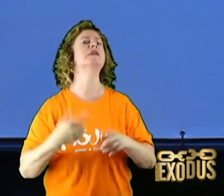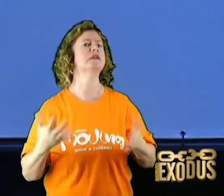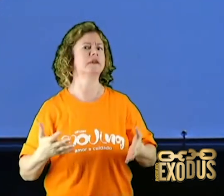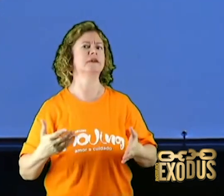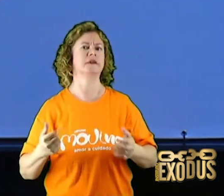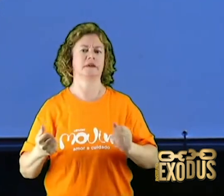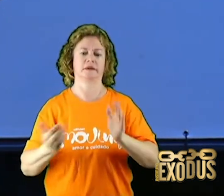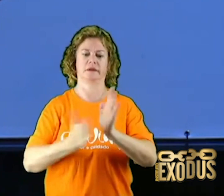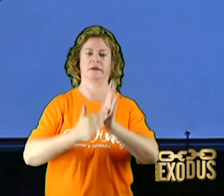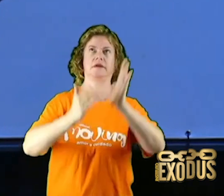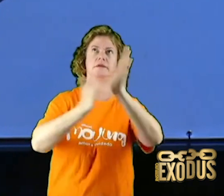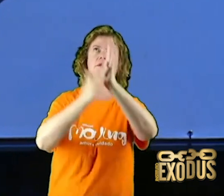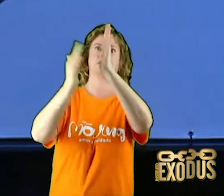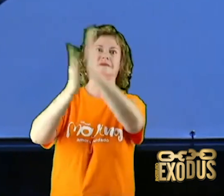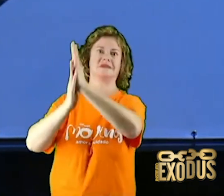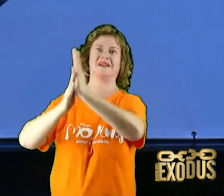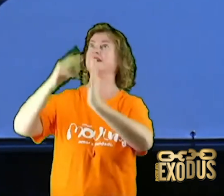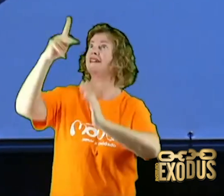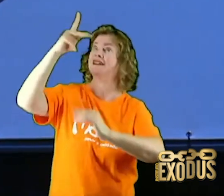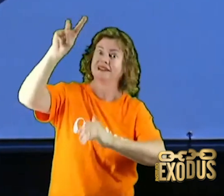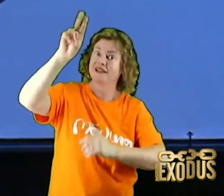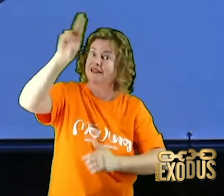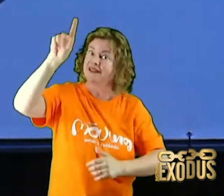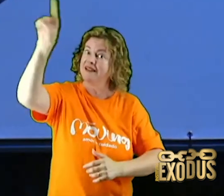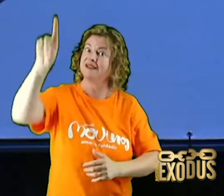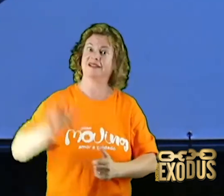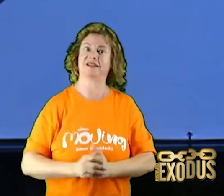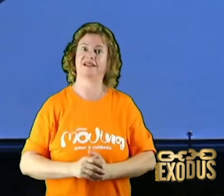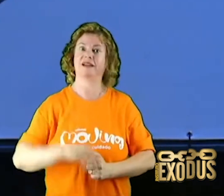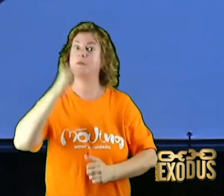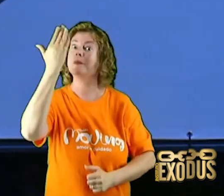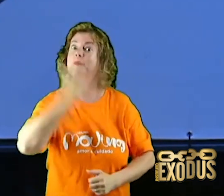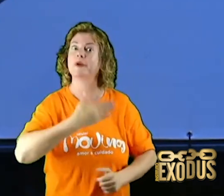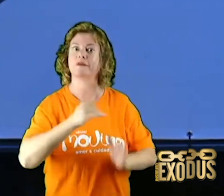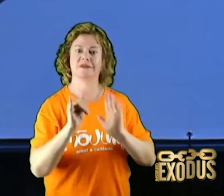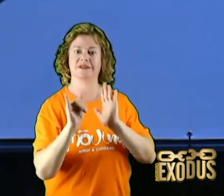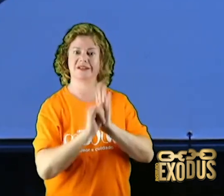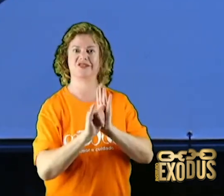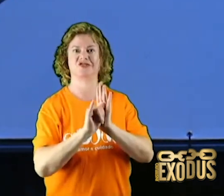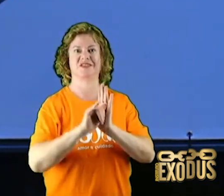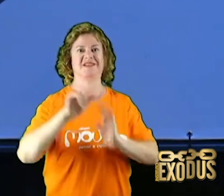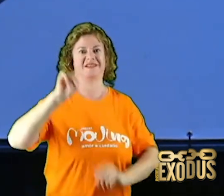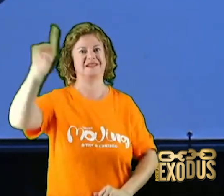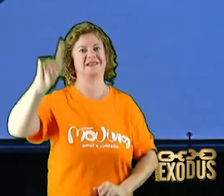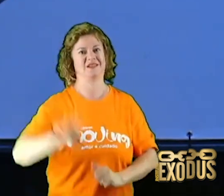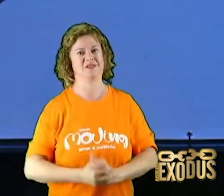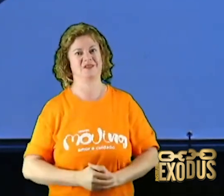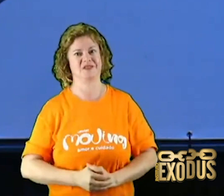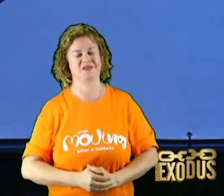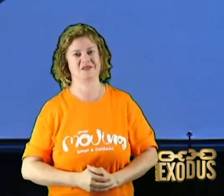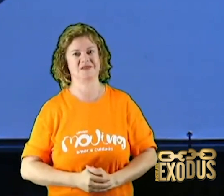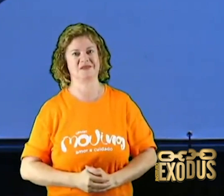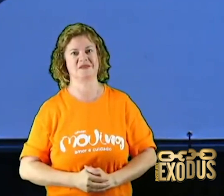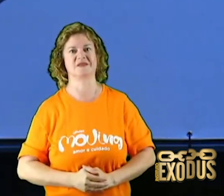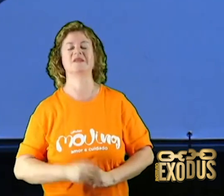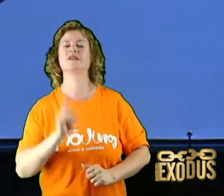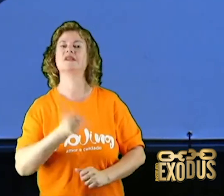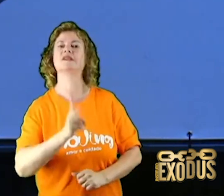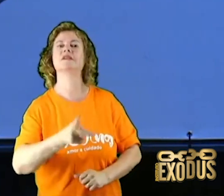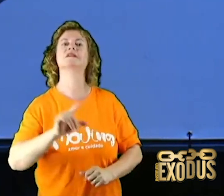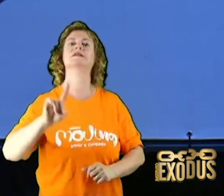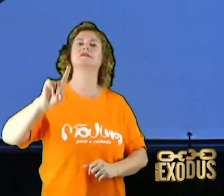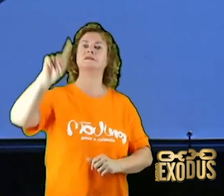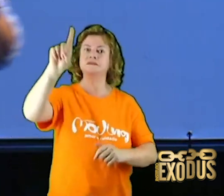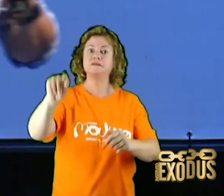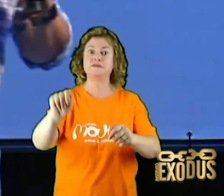manifesto para provar a identidade dele mesmo. Toda vez que Jesus faz milagre, ele